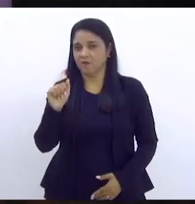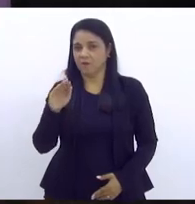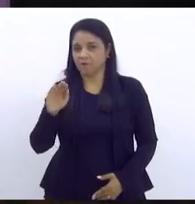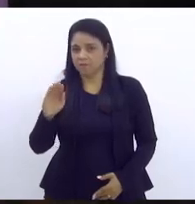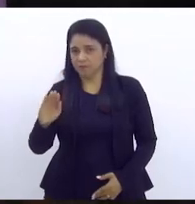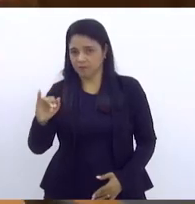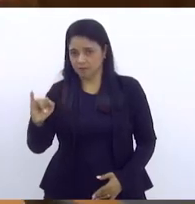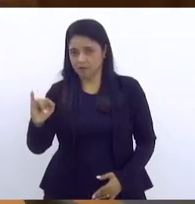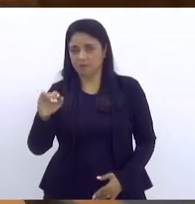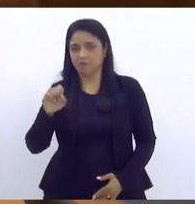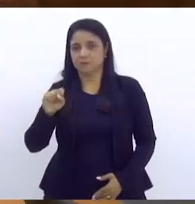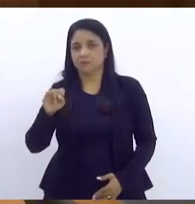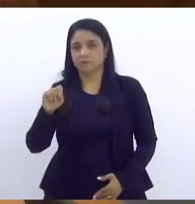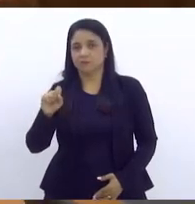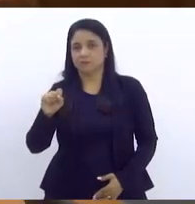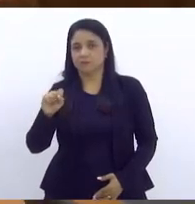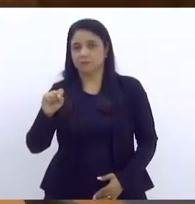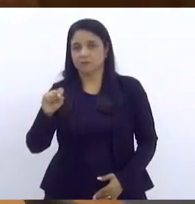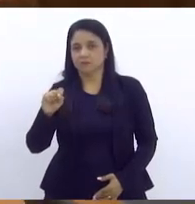Silva